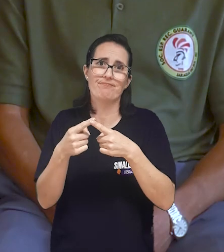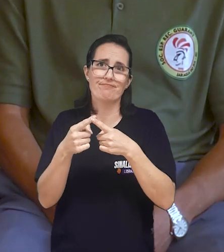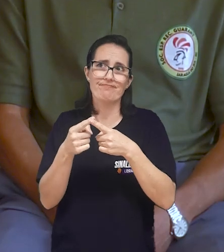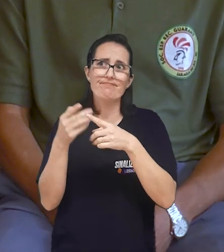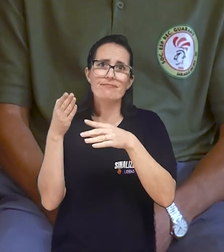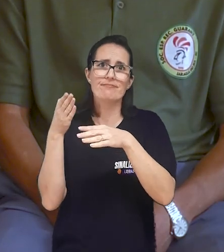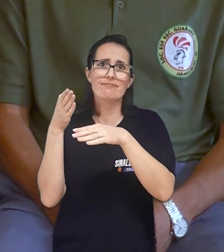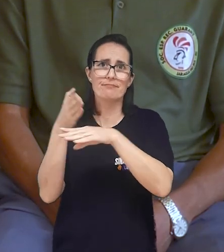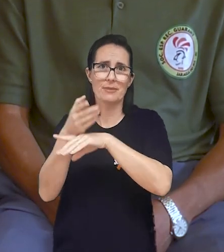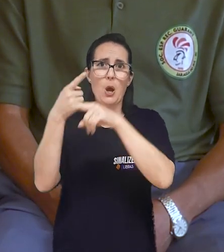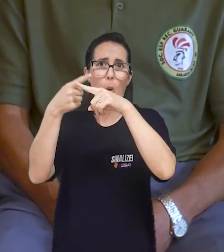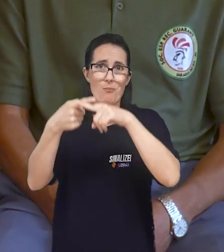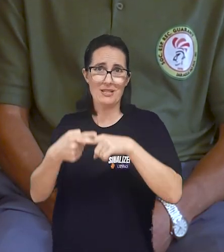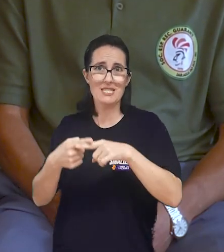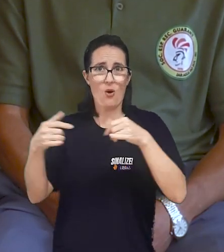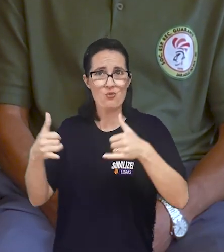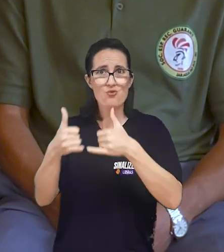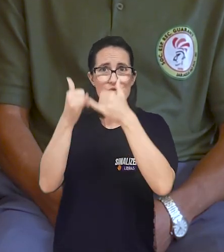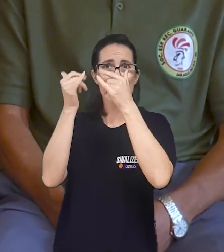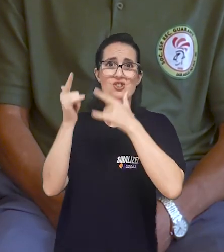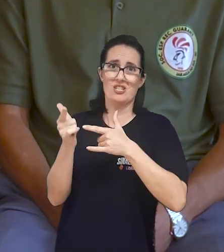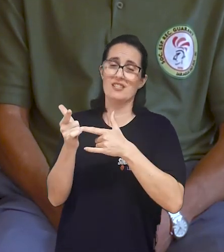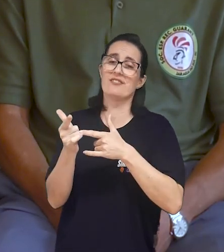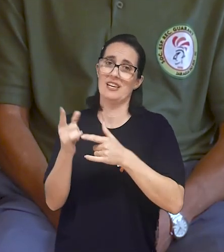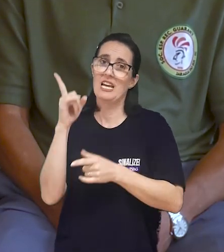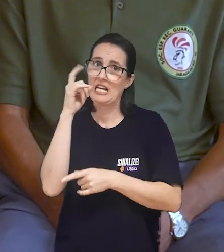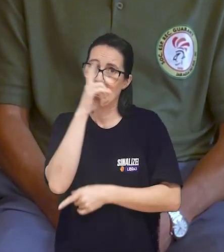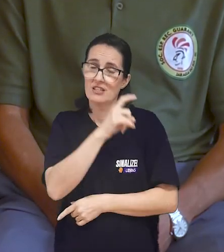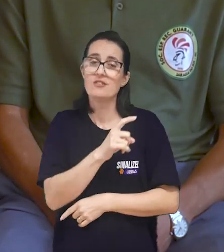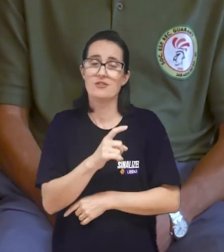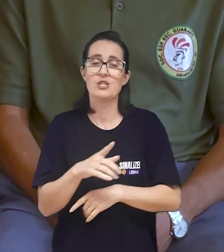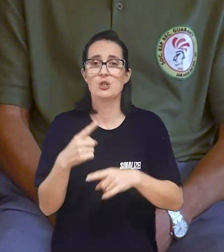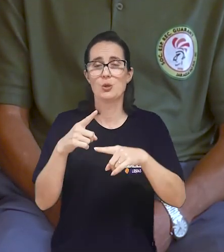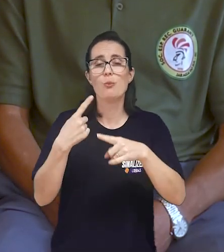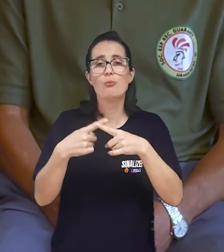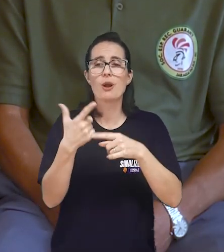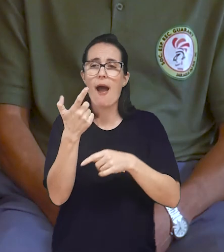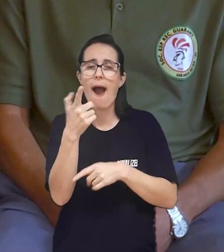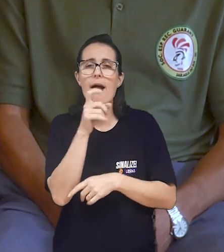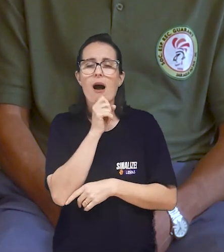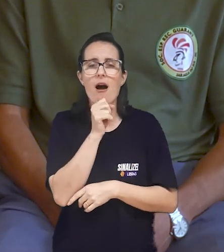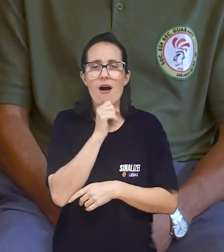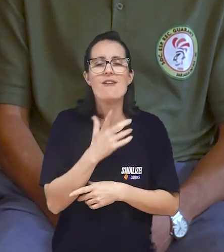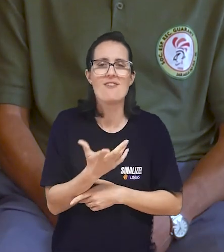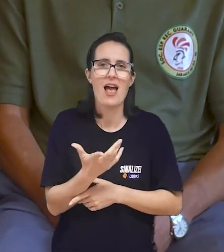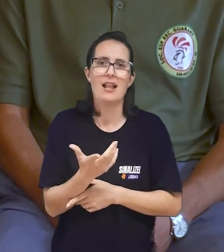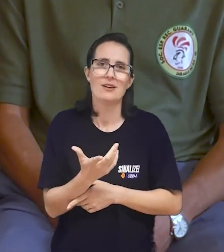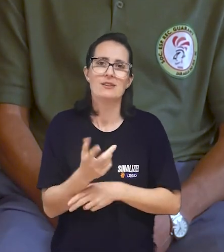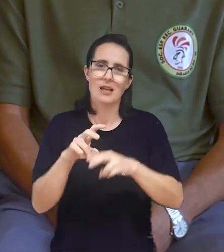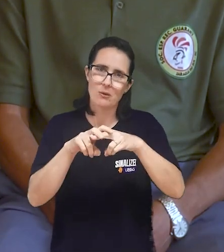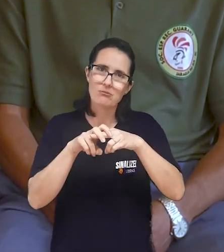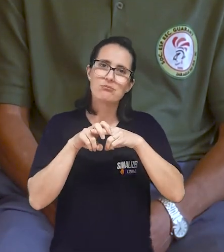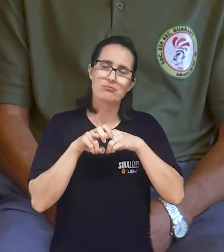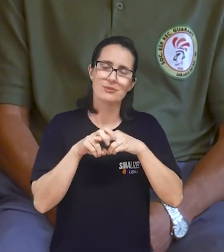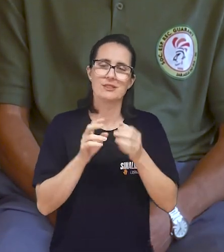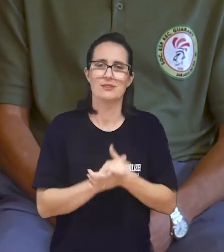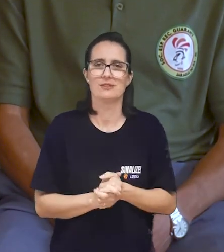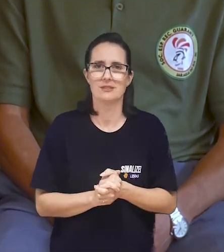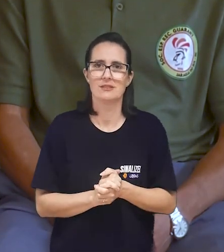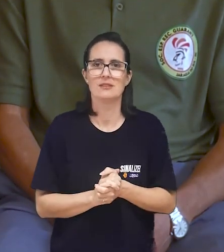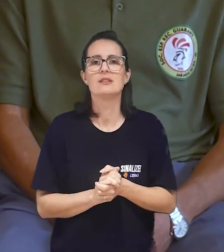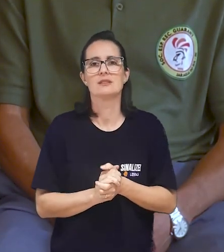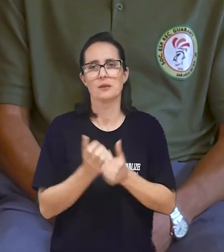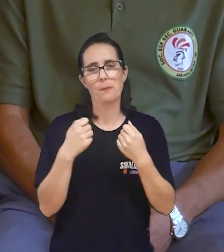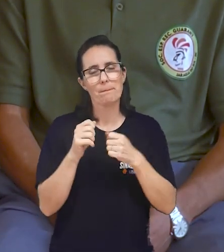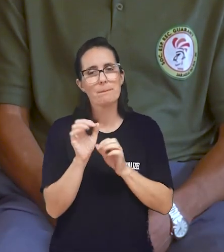gente poder competir com outras entidades fica mais difícil. Então a gente fica mais no meio da tabela, como diz o outro, por